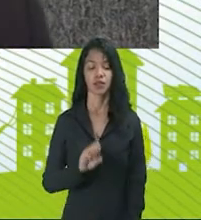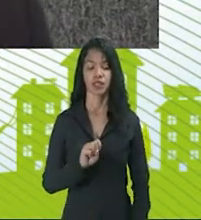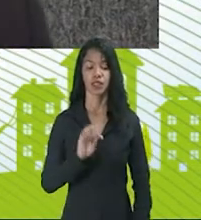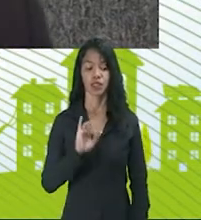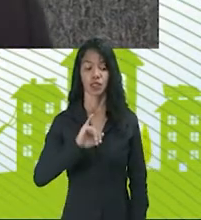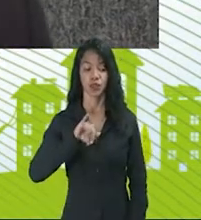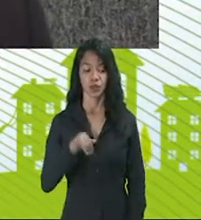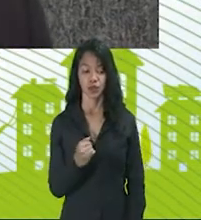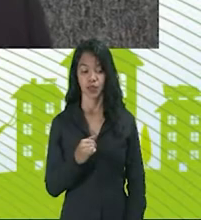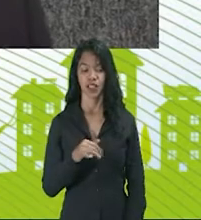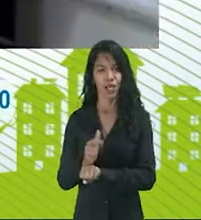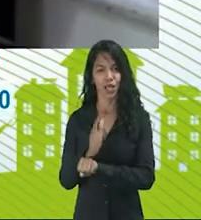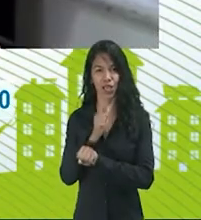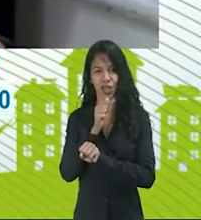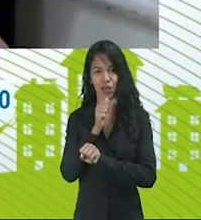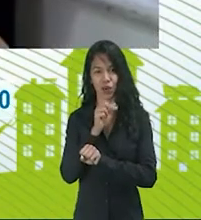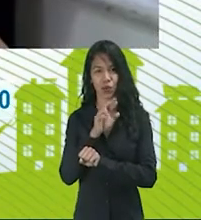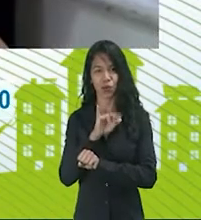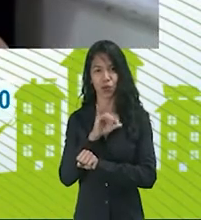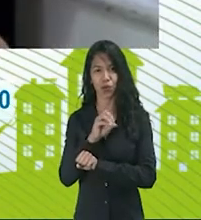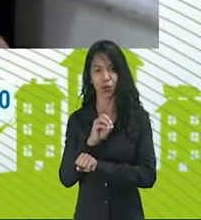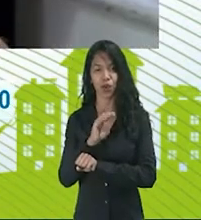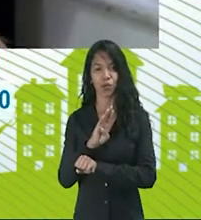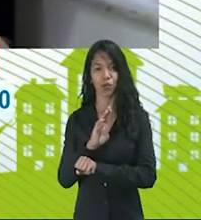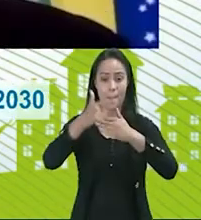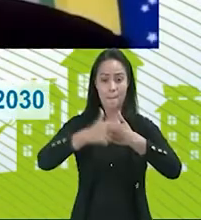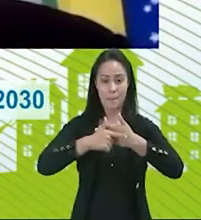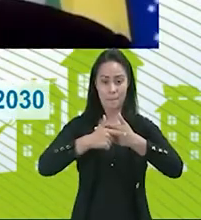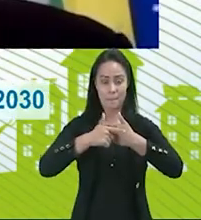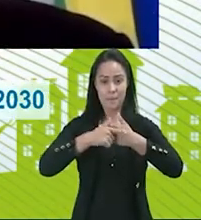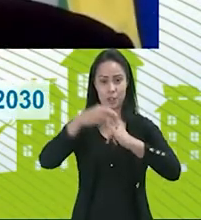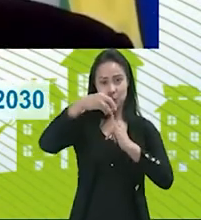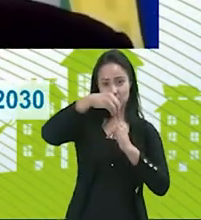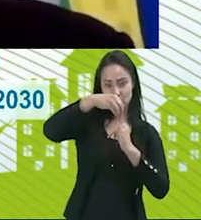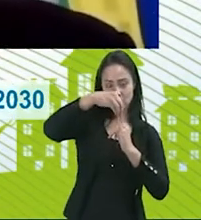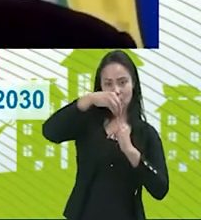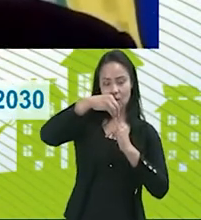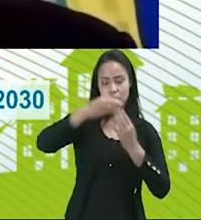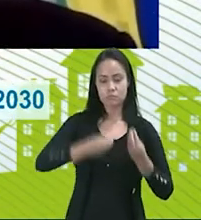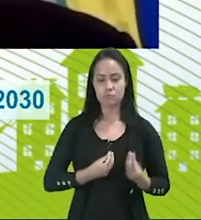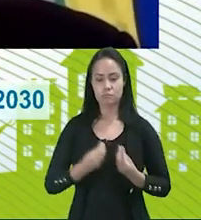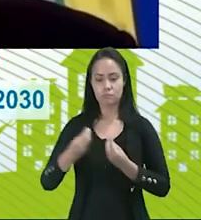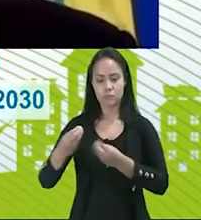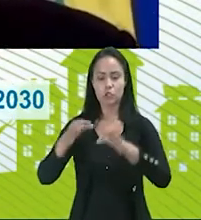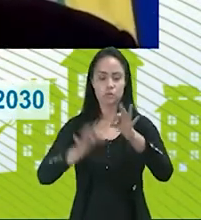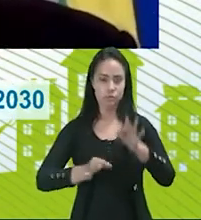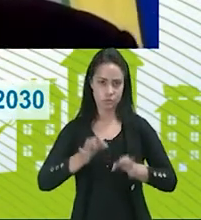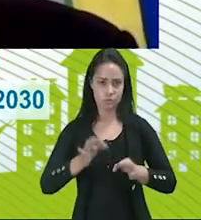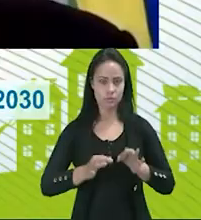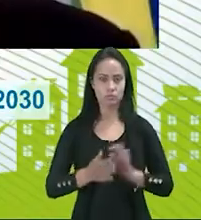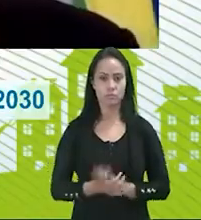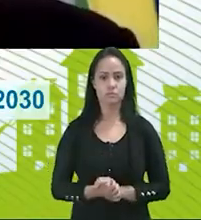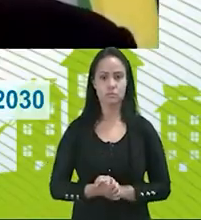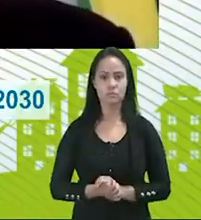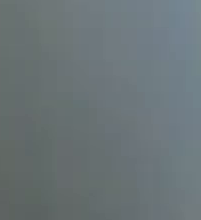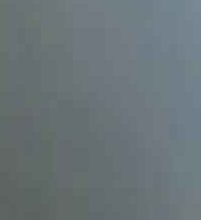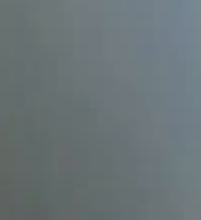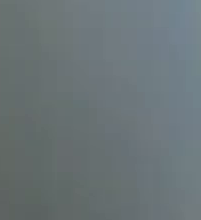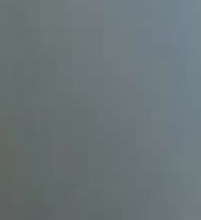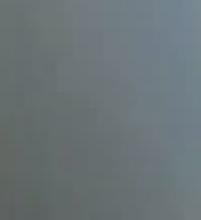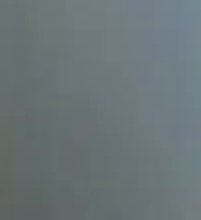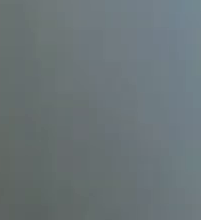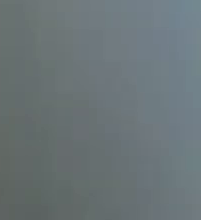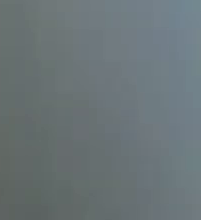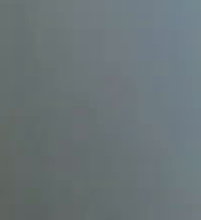CNJ, magistrados e autoridades do setor, o seminário discutiu temas como as questões ambientais complexas.